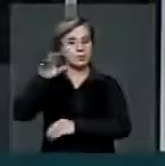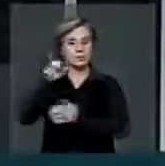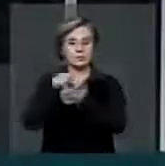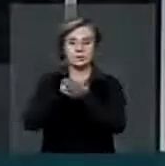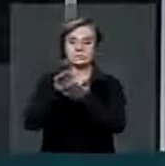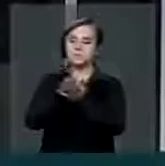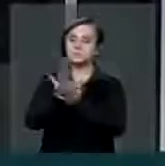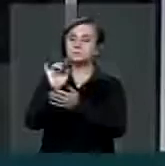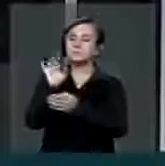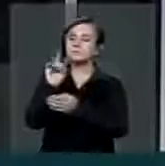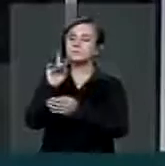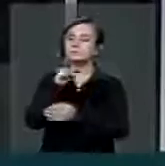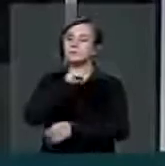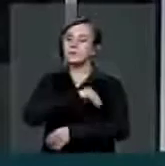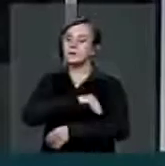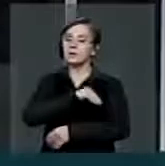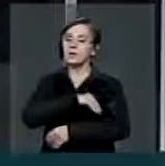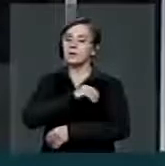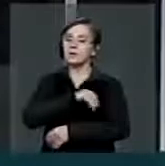aposentados com salário vitalício.